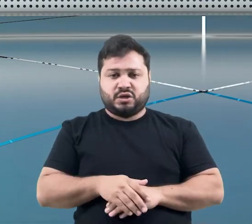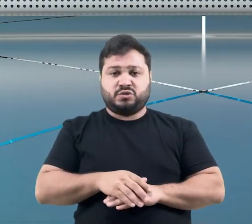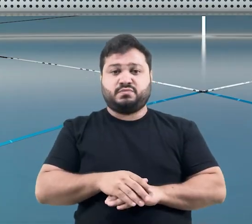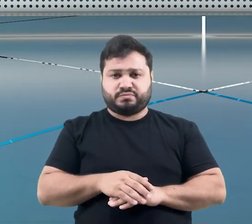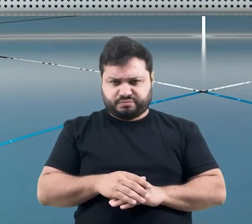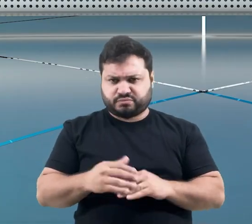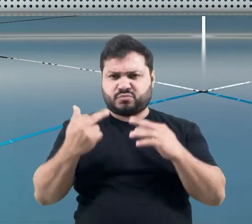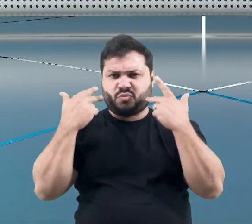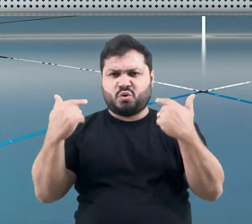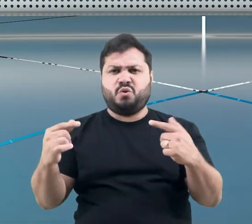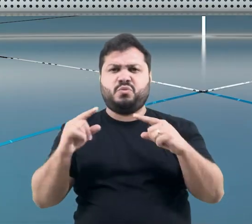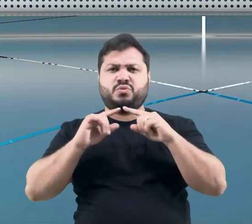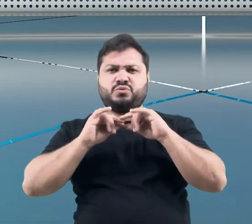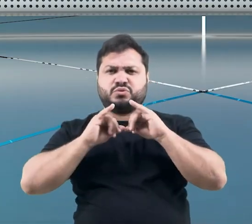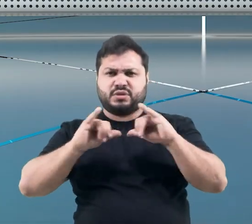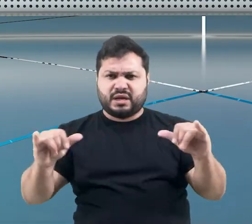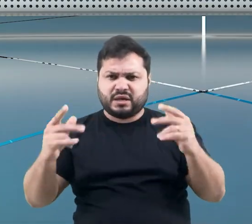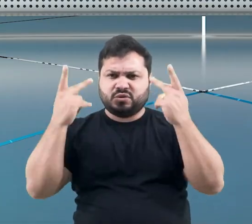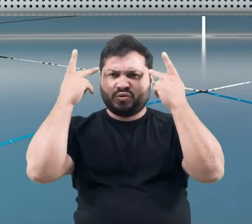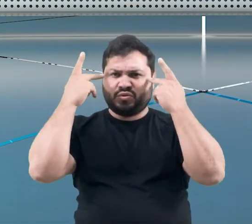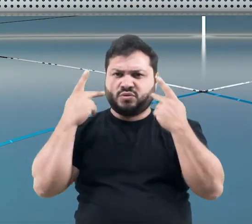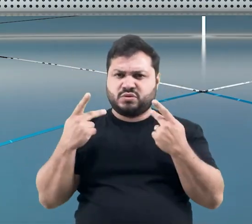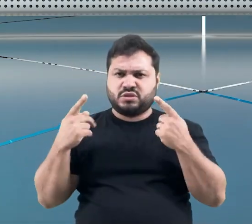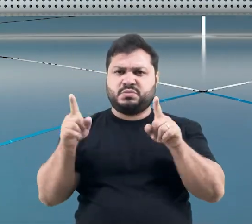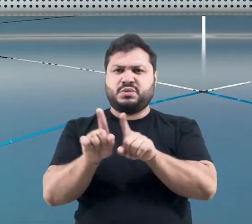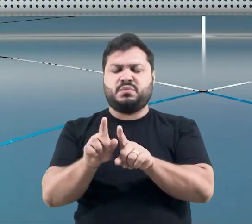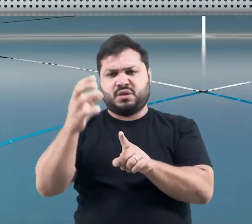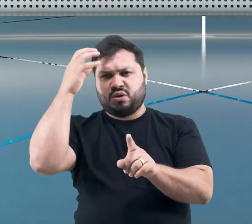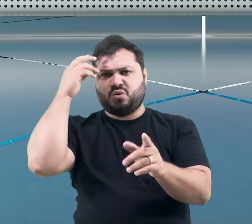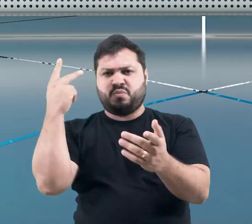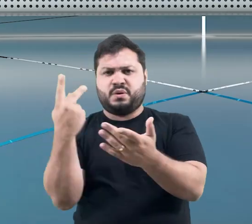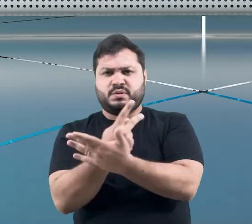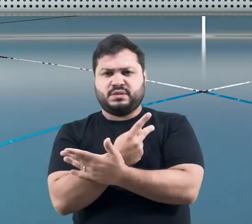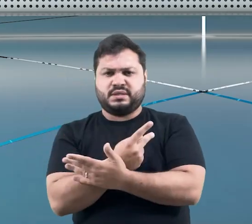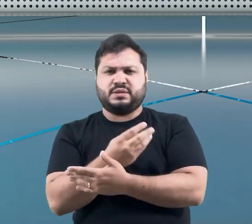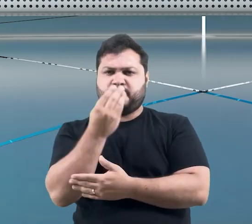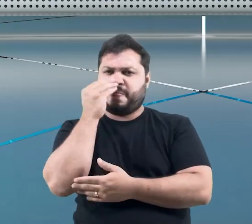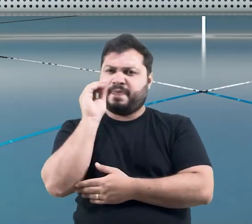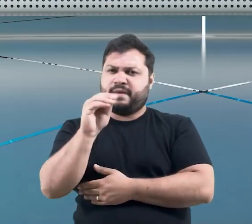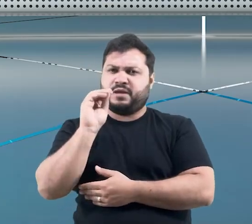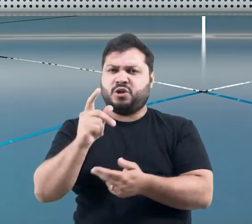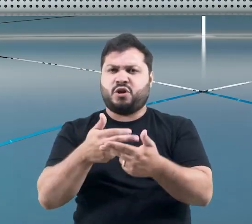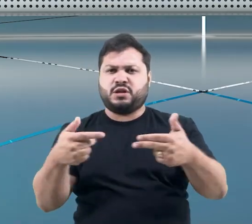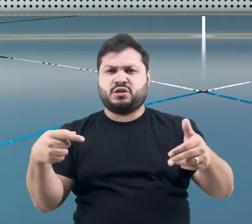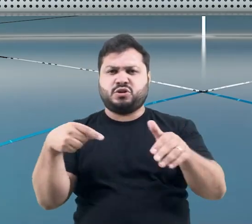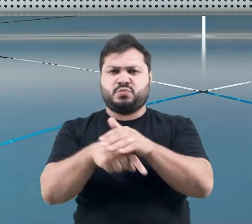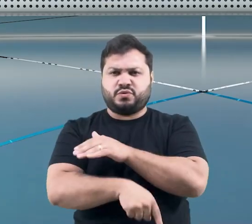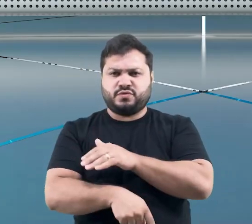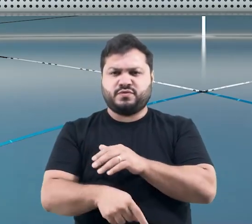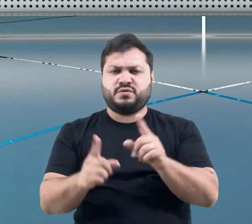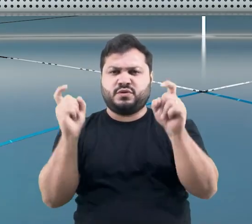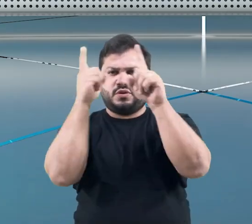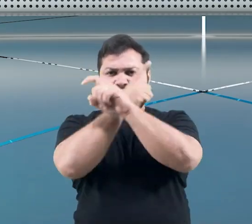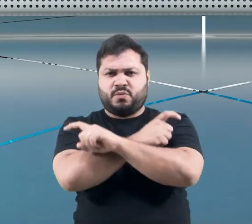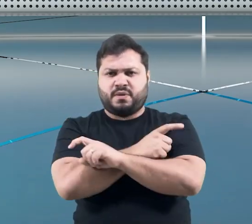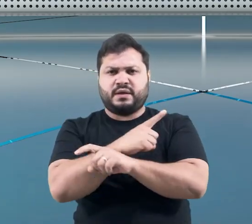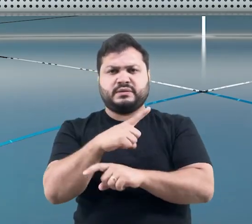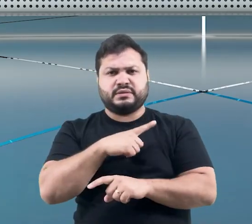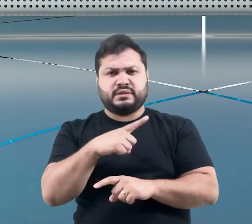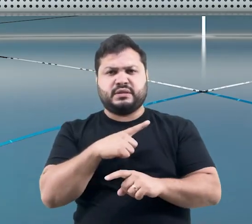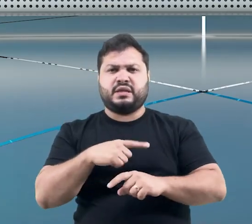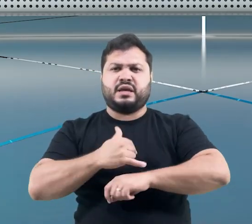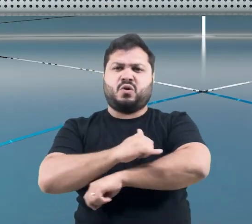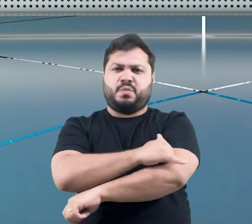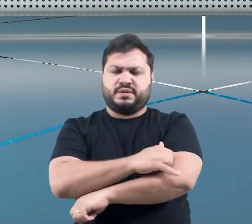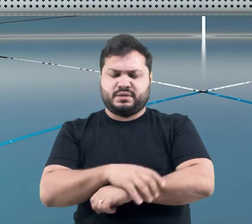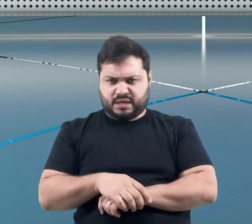obesidade. São comuns os relatos de constrangimento e culpabilização que ignoram as causas profundas e complexas que